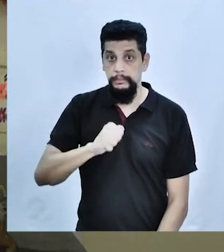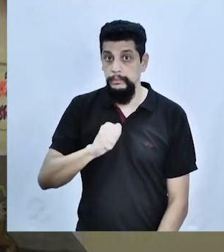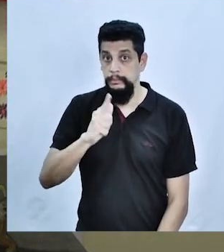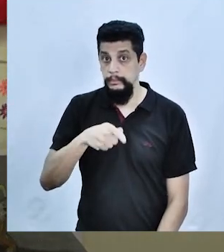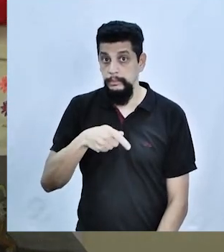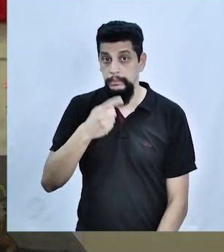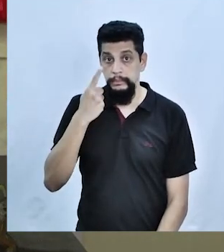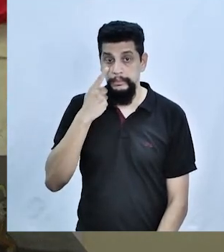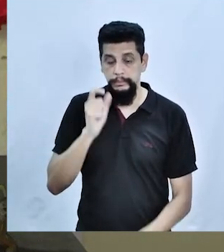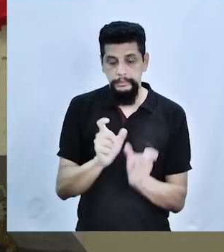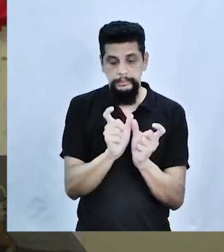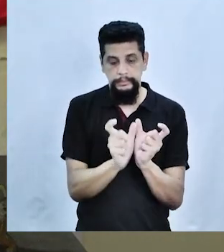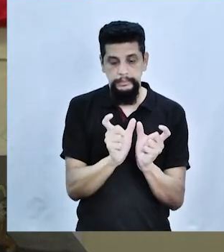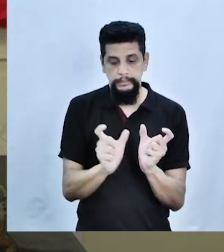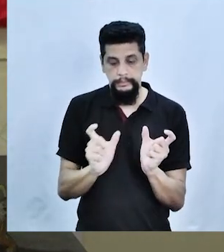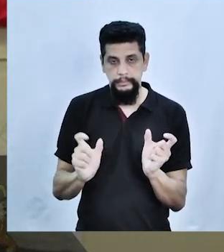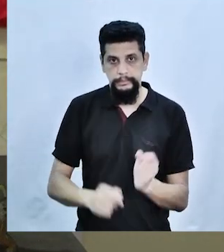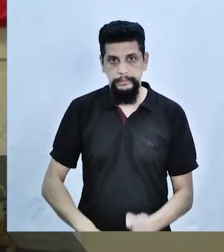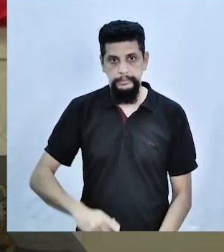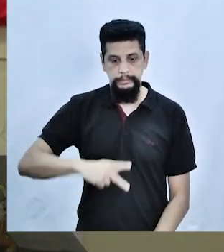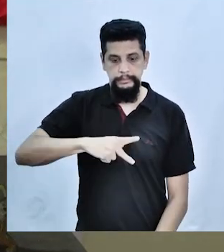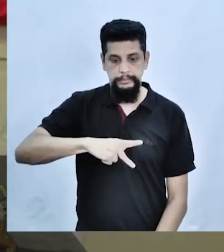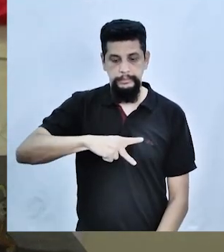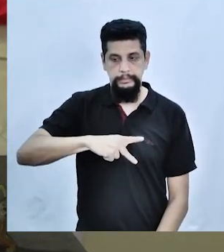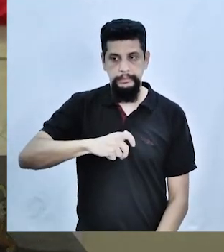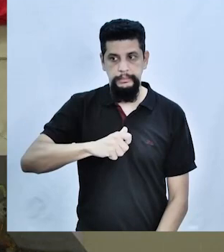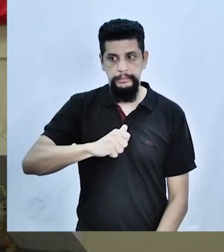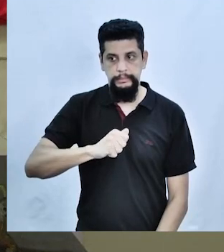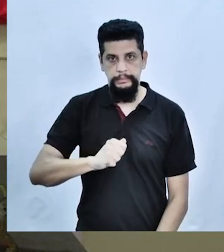pa-ra-na. Olha aqui, ó. Vamos separar aqui, ó.